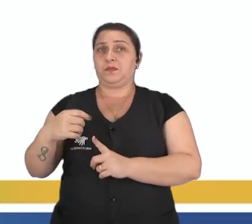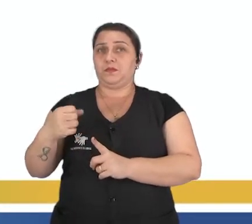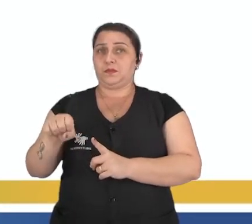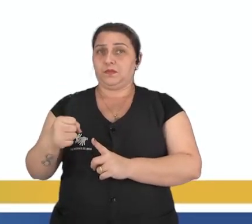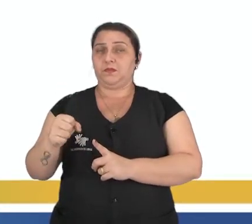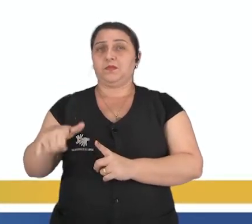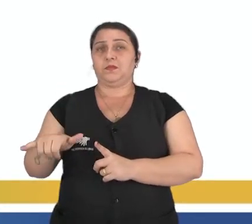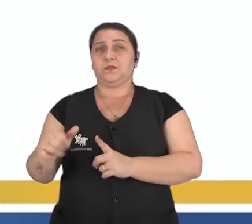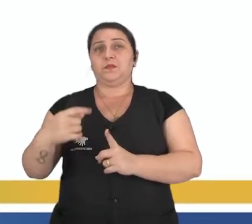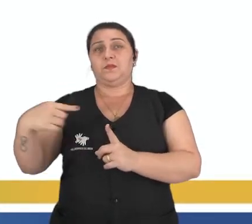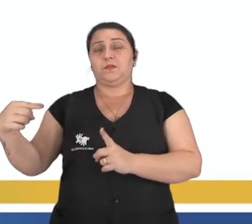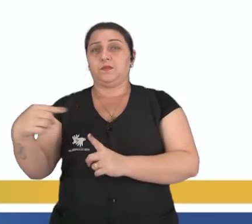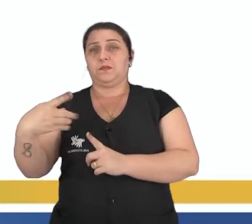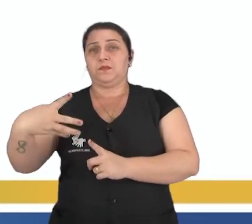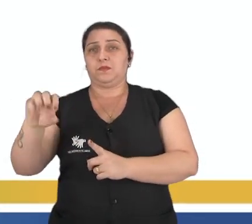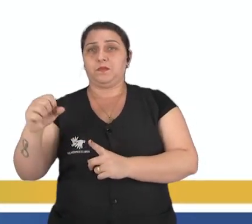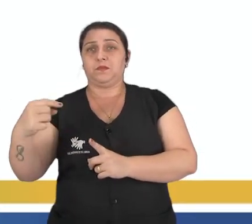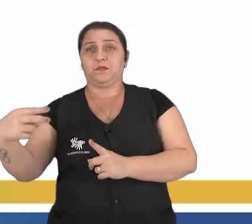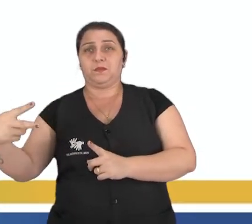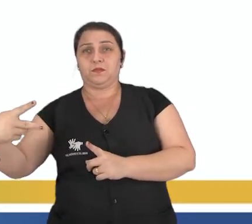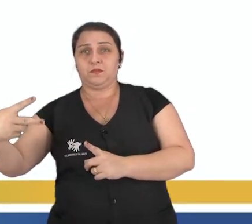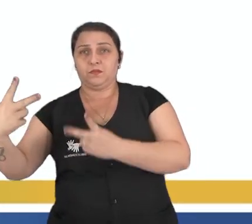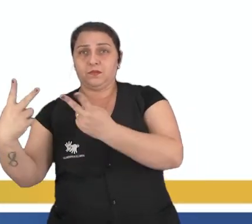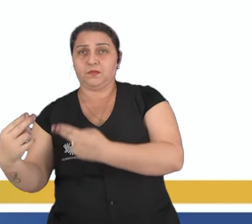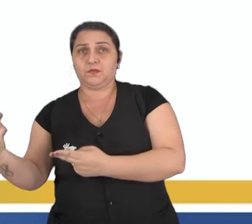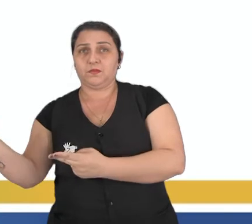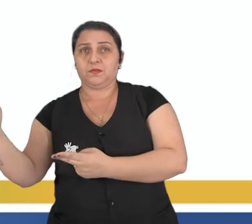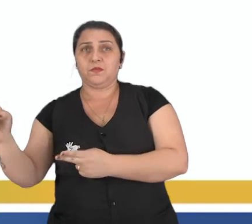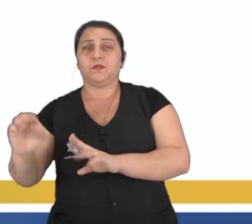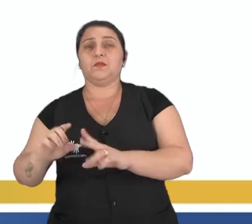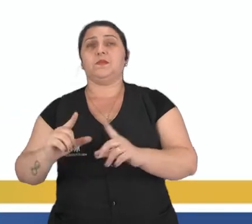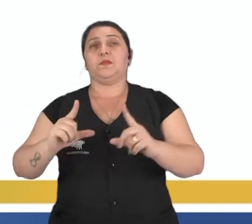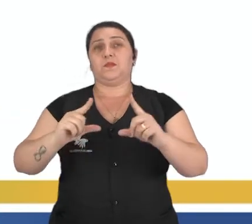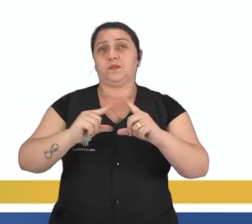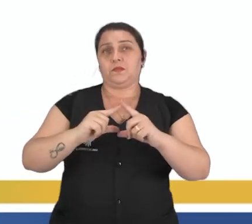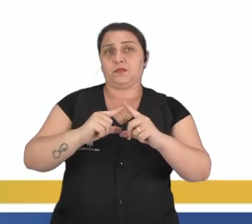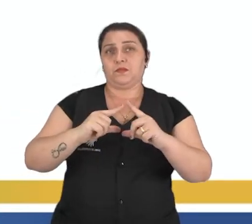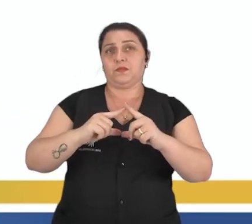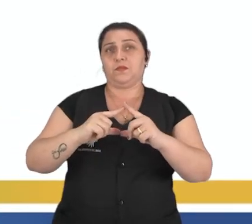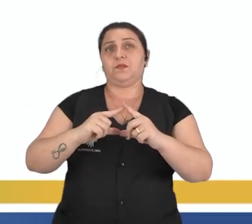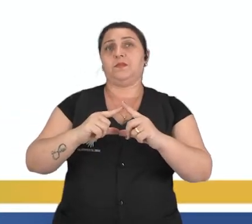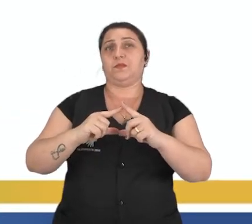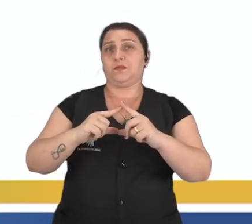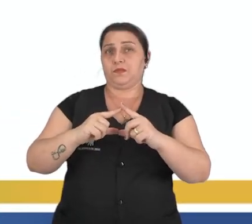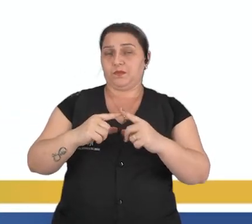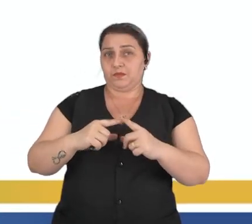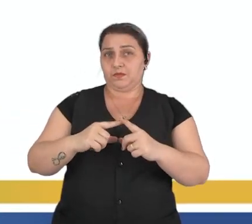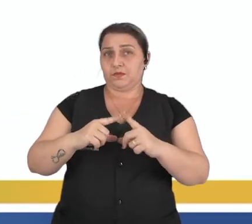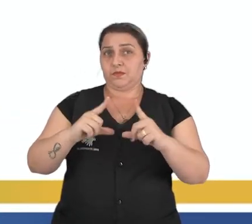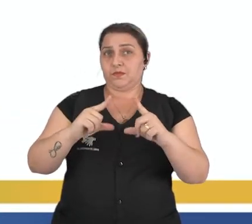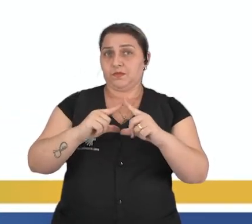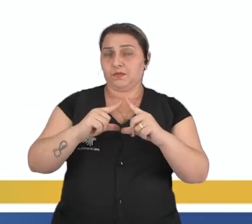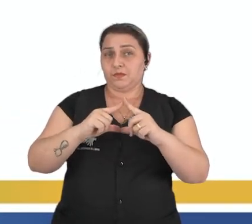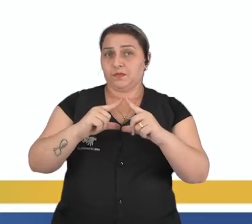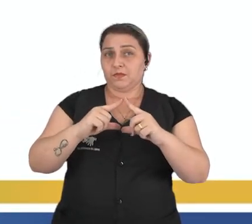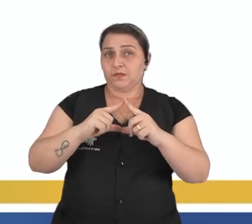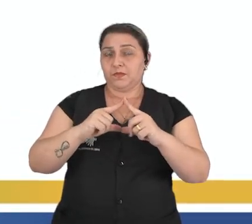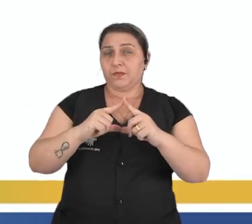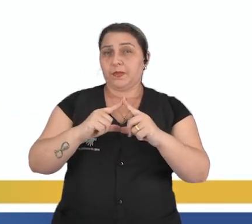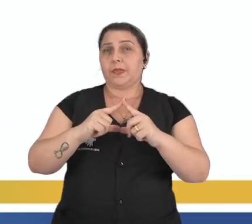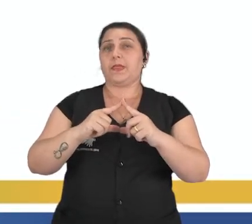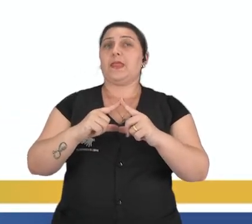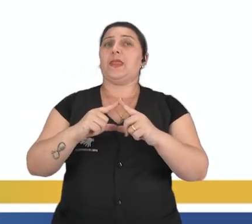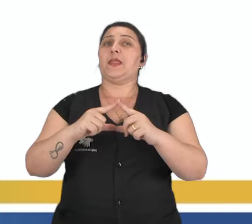mais 8y menos 48 igual a 0. Coeficiente A é 1, coeficiente B é 8 e coeficiente